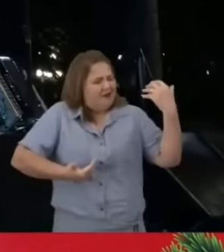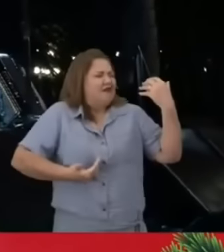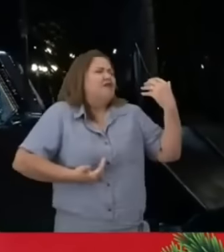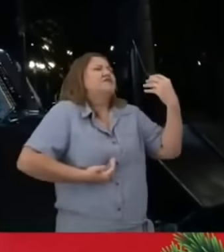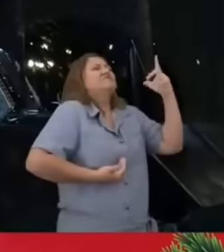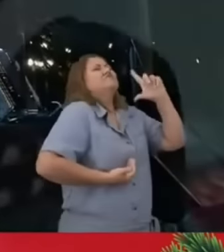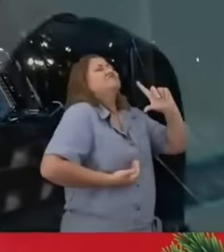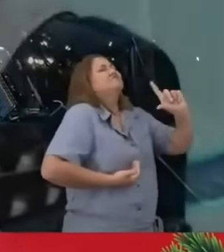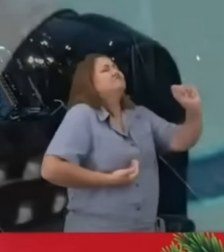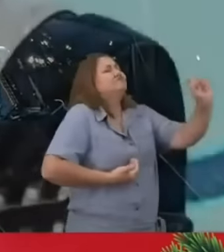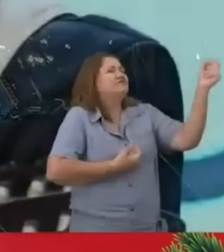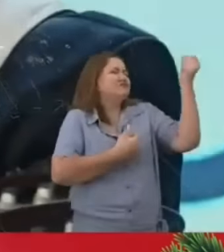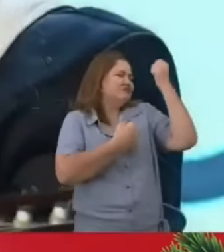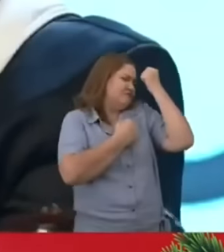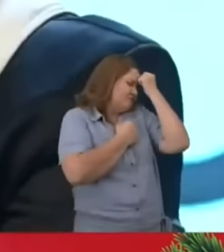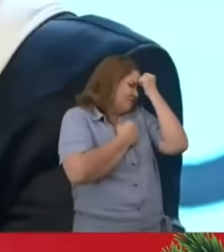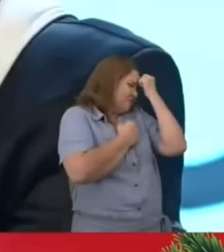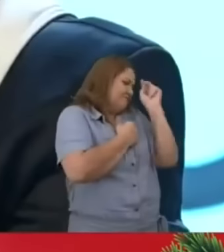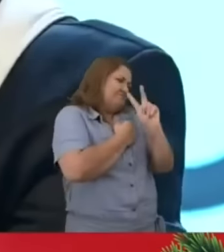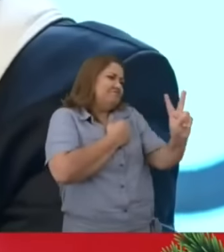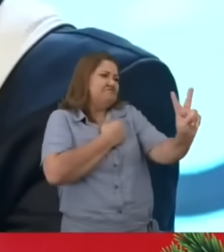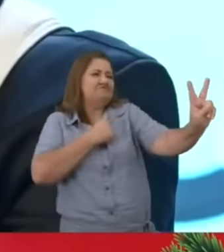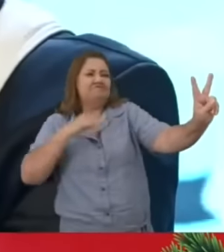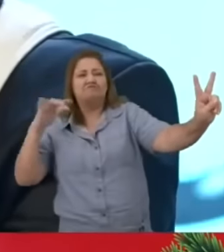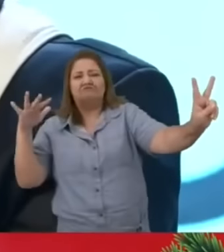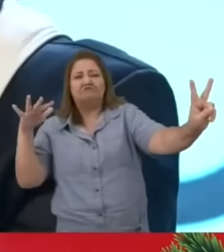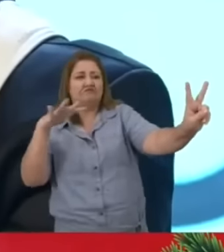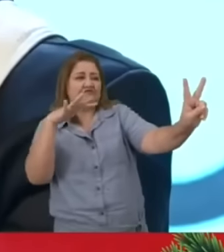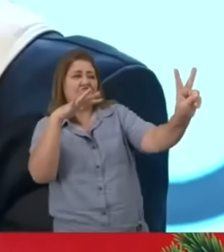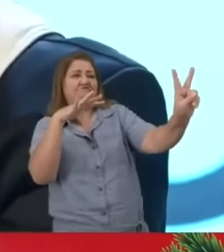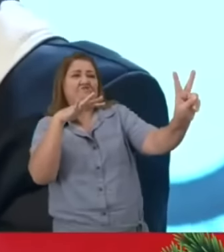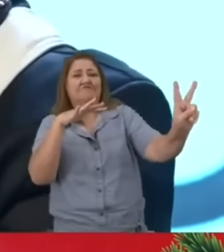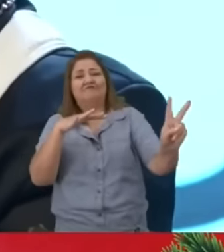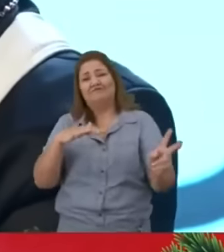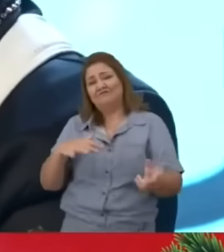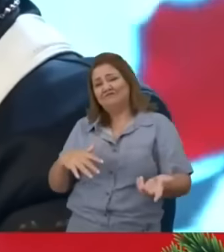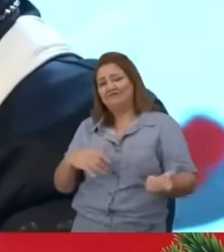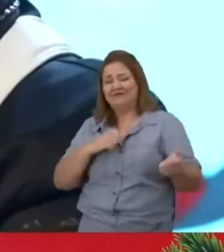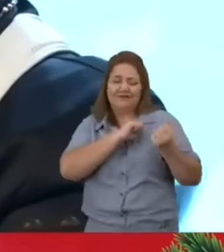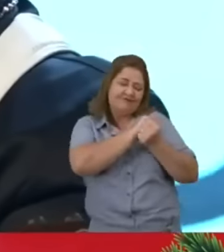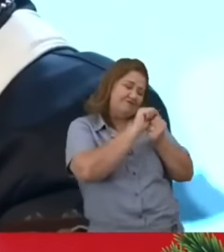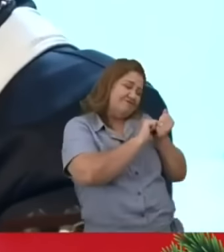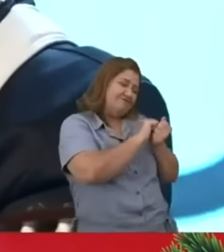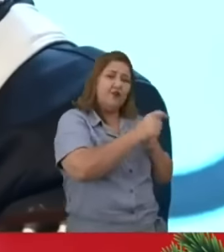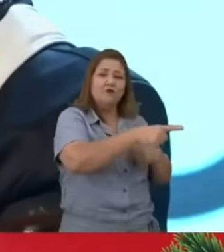vendo levar ela embora comigo e a gente. Vocês agora.